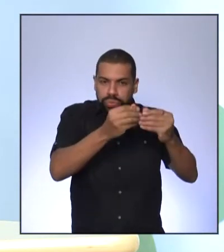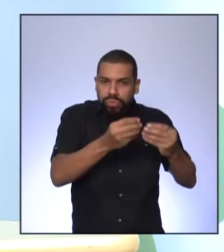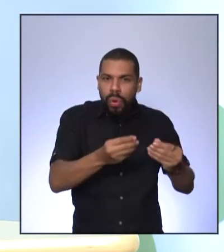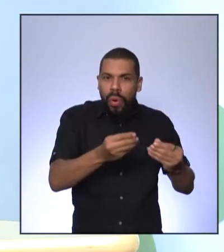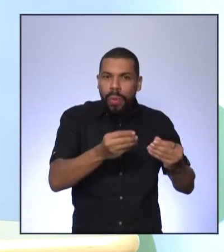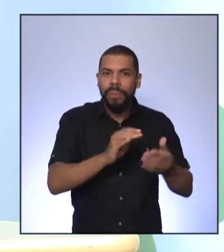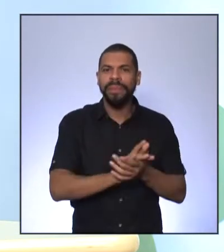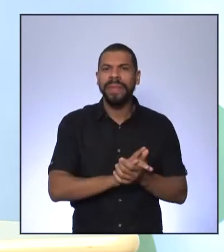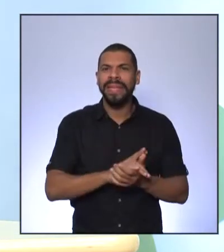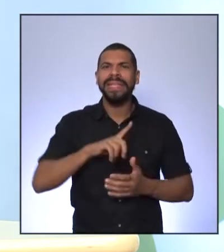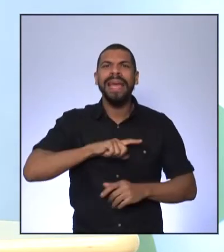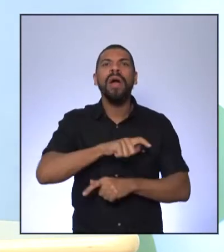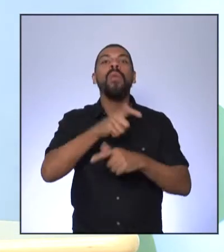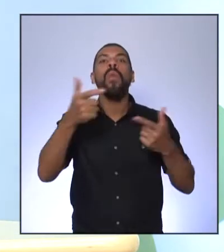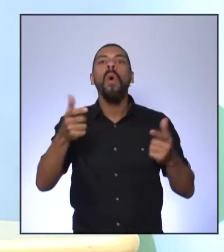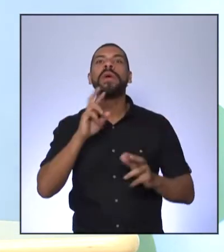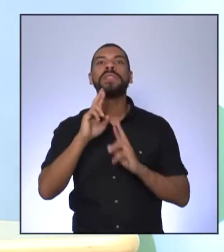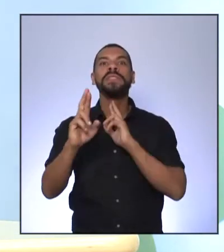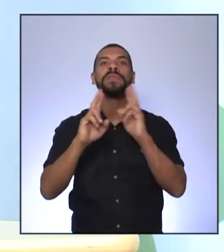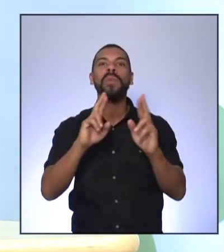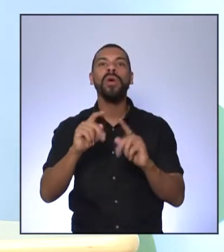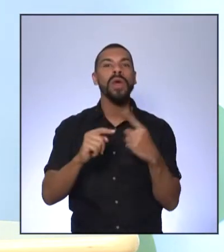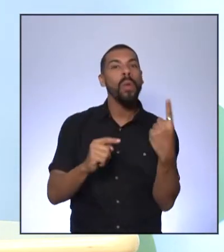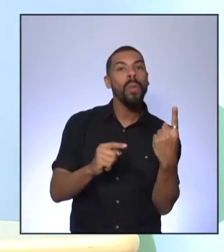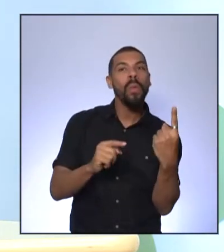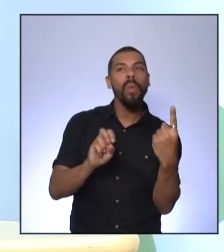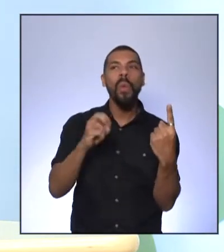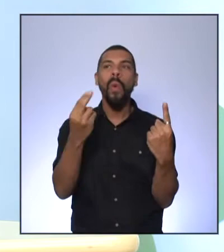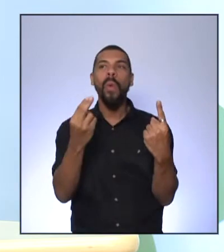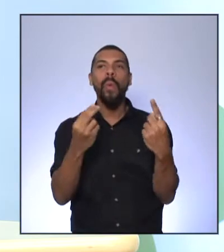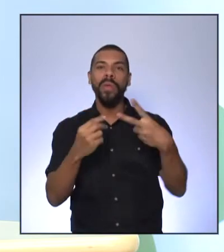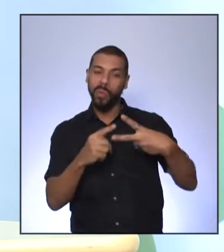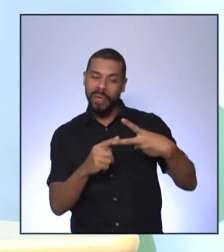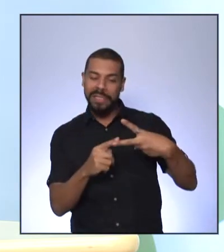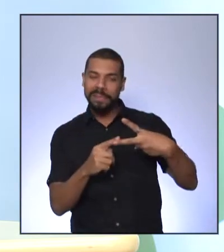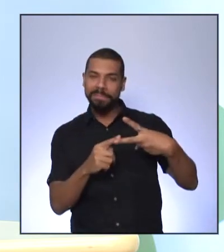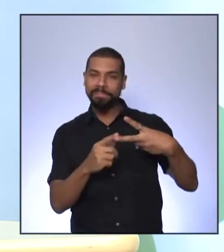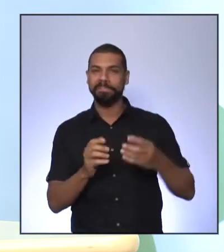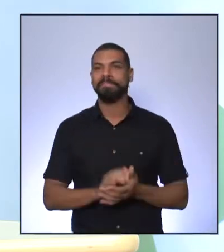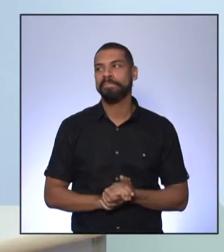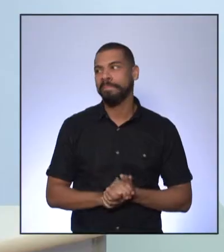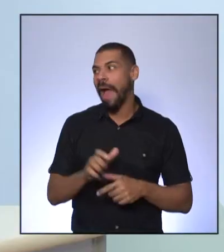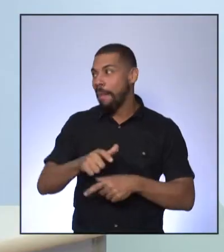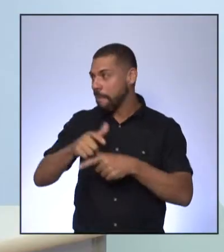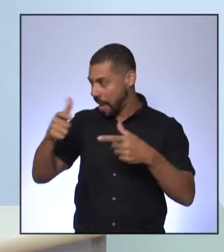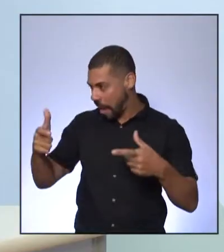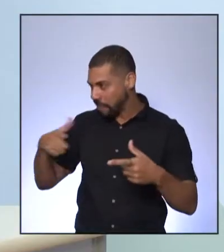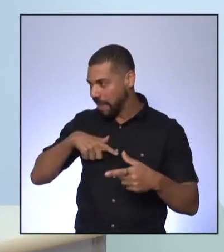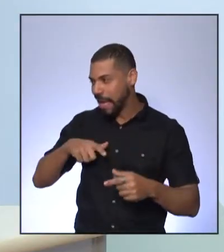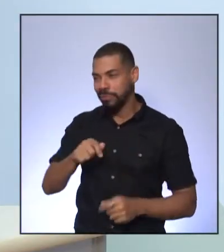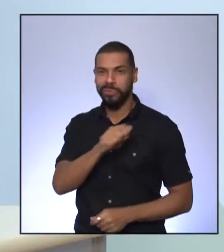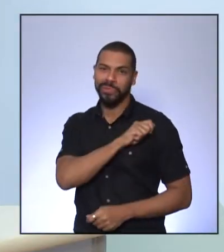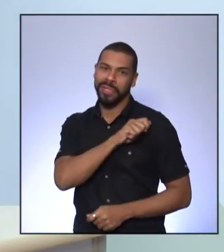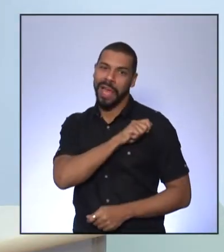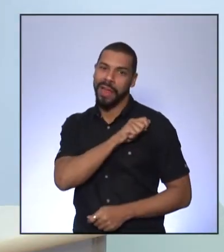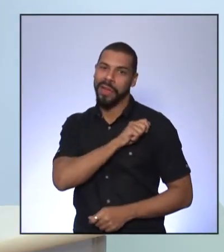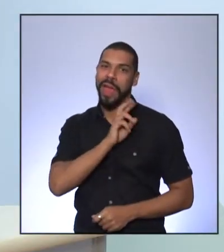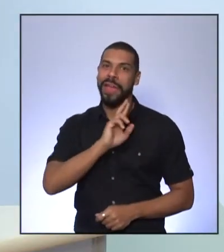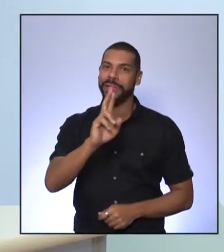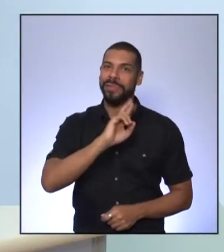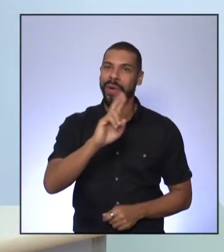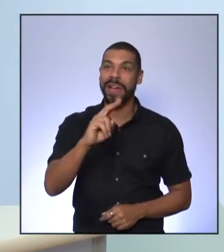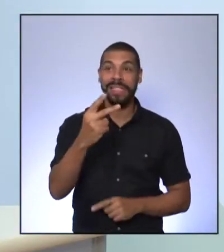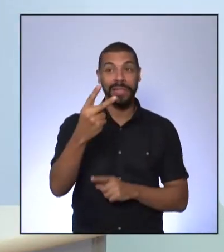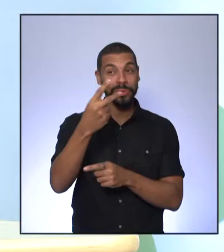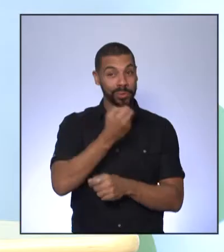Denise, a gente tem maioria de respostas 1 ou 2? Então, professora Regiane, a maioria dos estudantes colocaram que é a